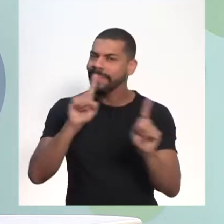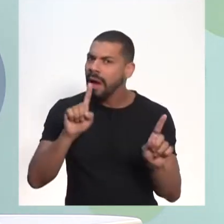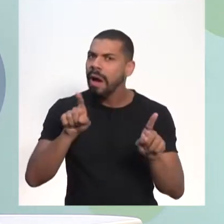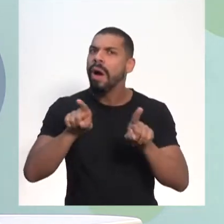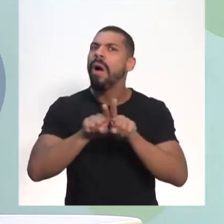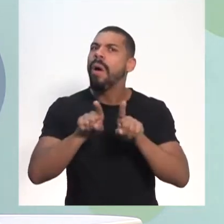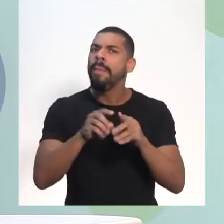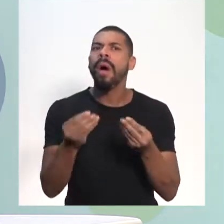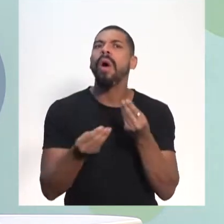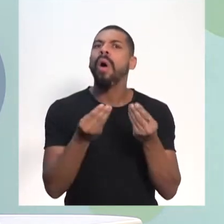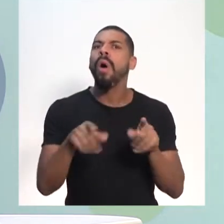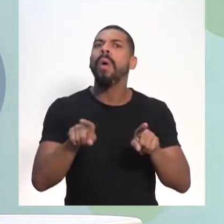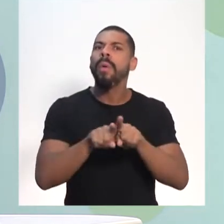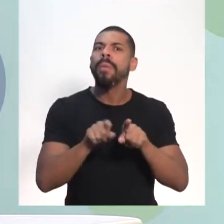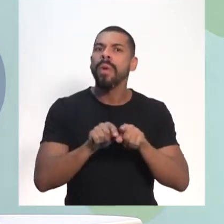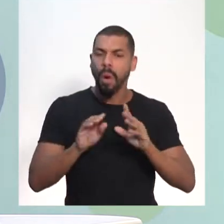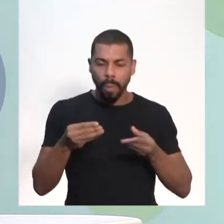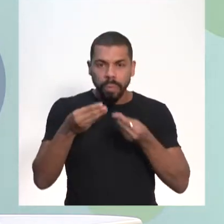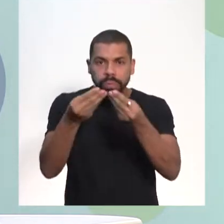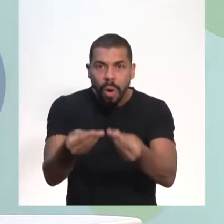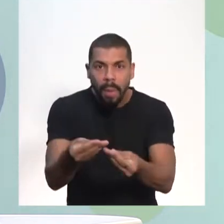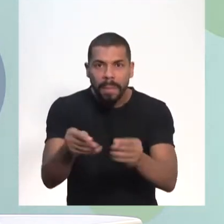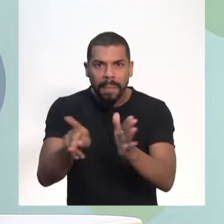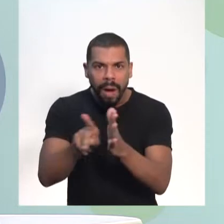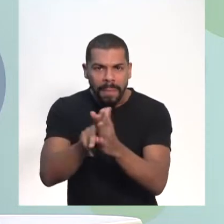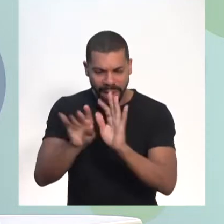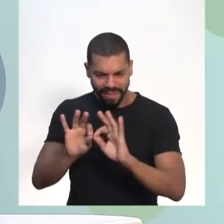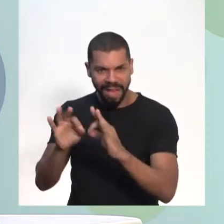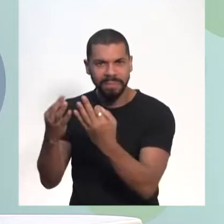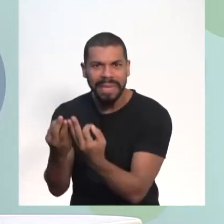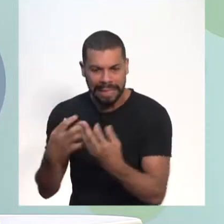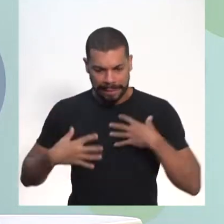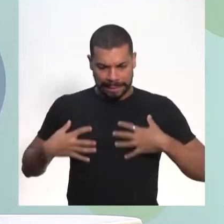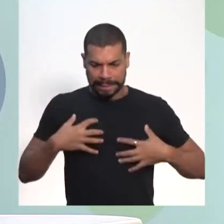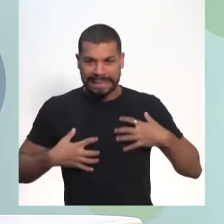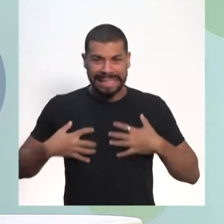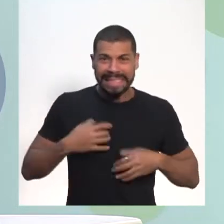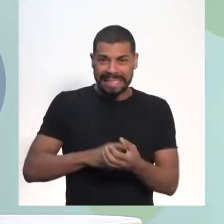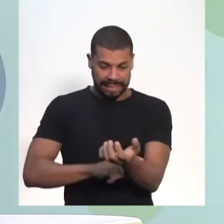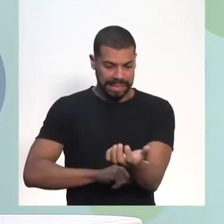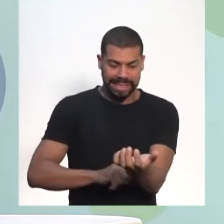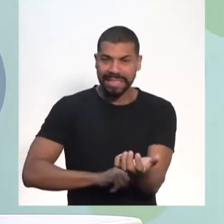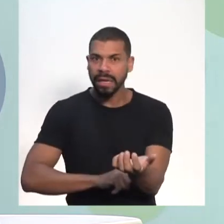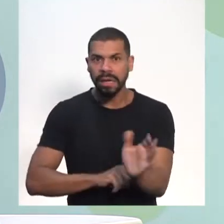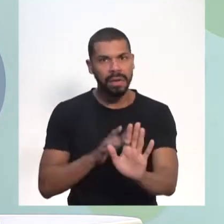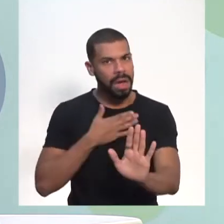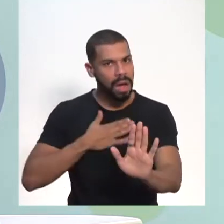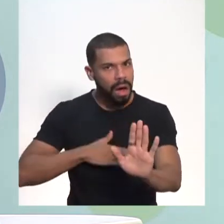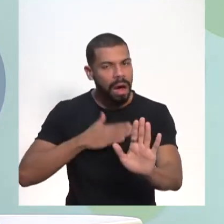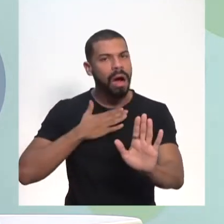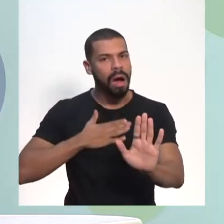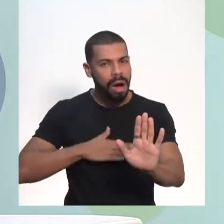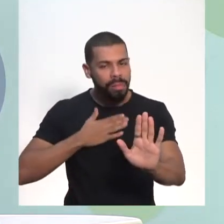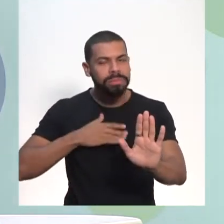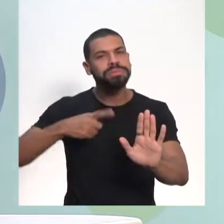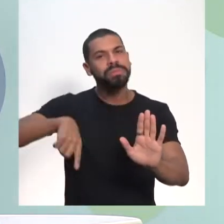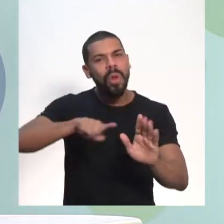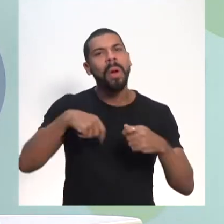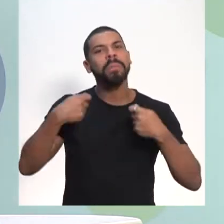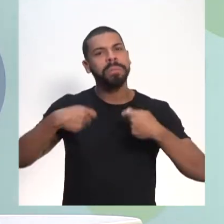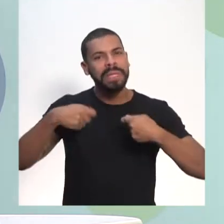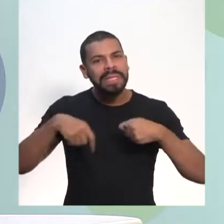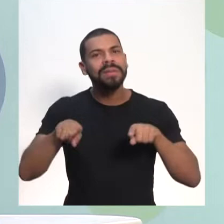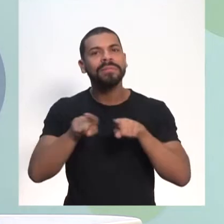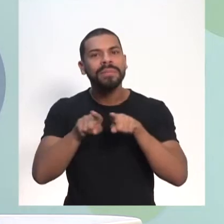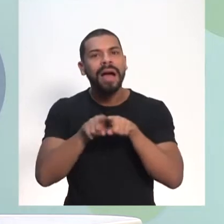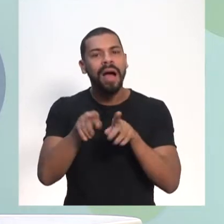nas costas da família, né? Isso vai gerar conflito, ansiedade, as pessoas ficam angustiadas. Então, nós precisamos, além de orientar